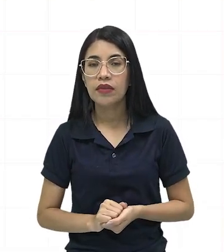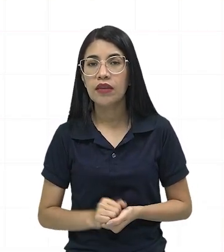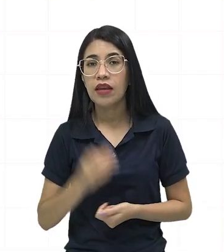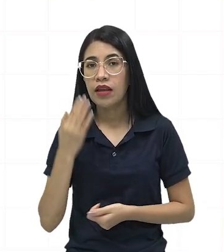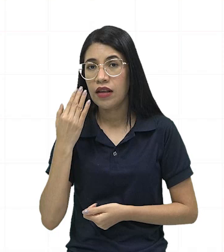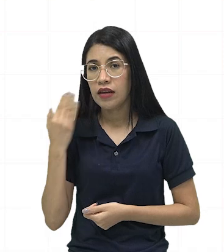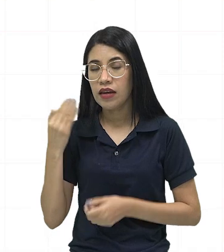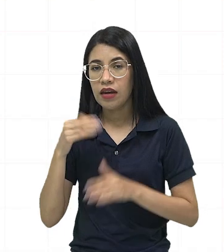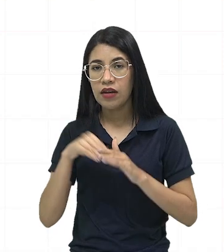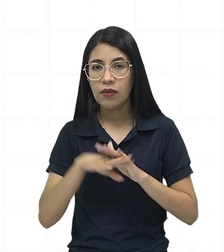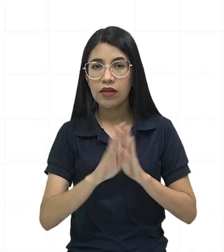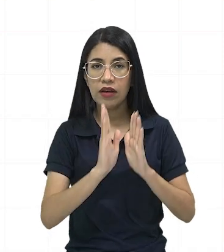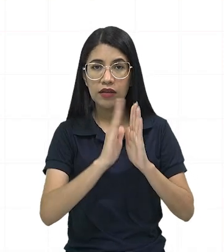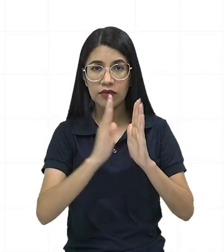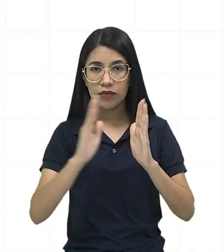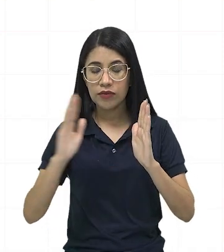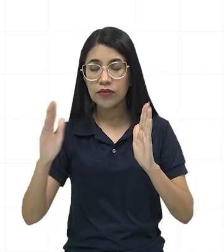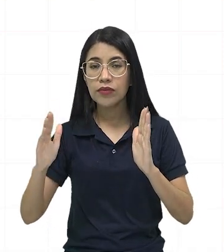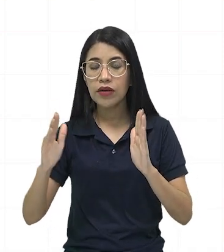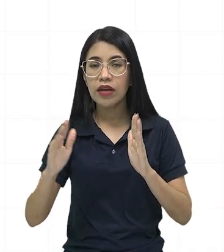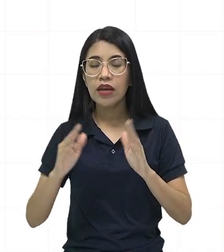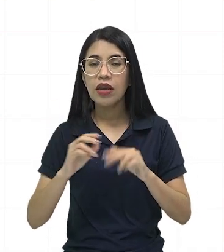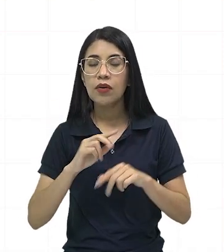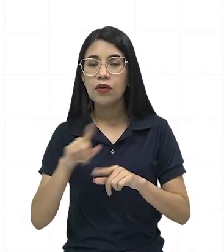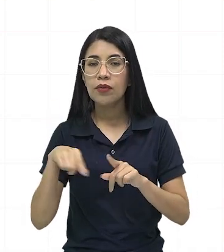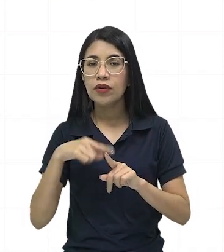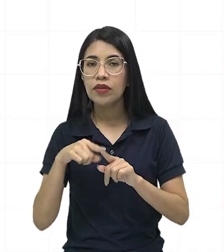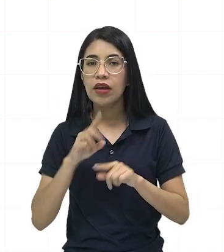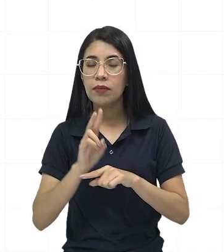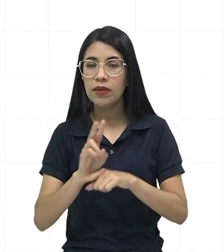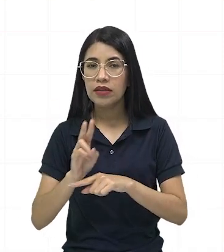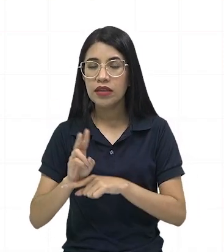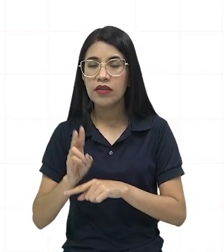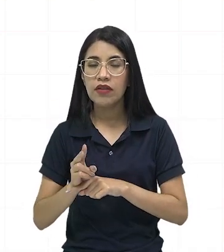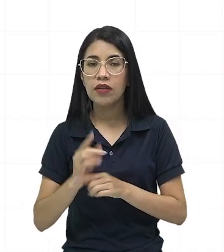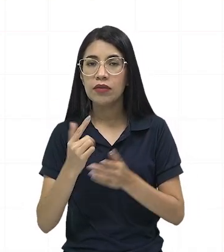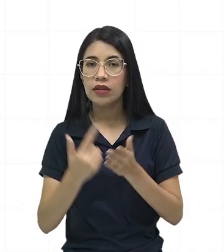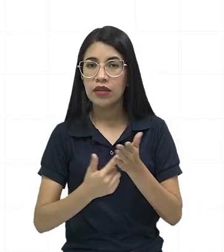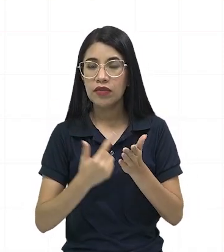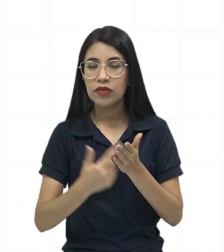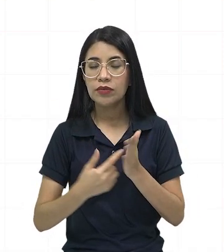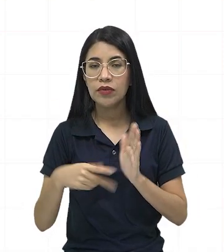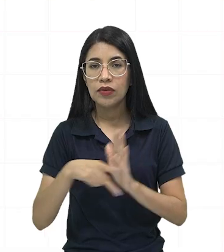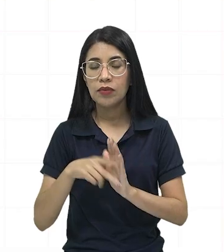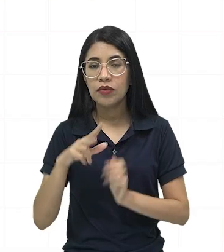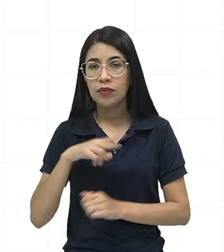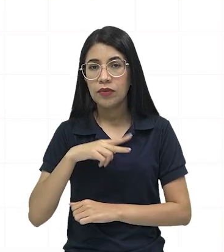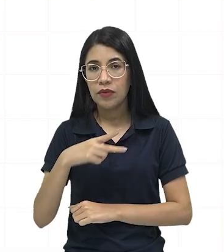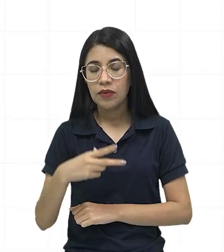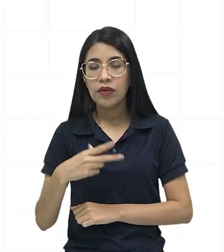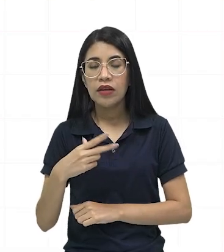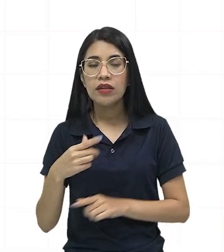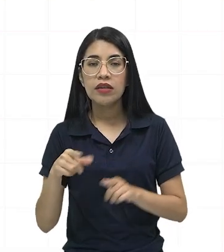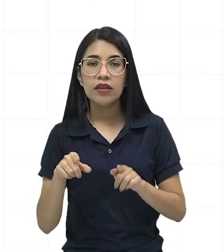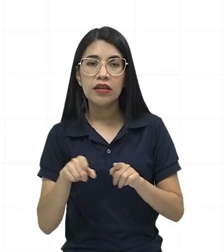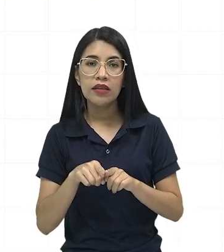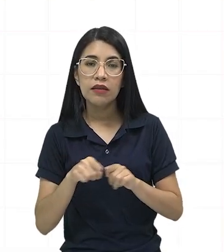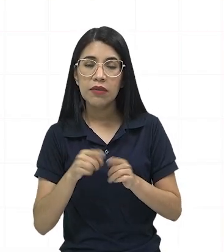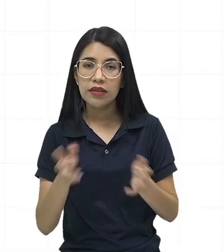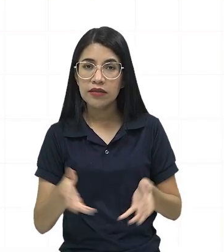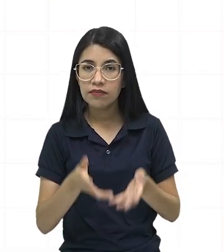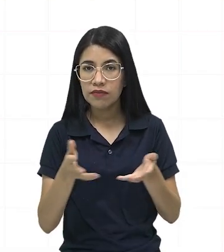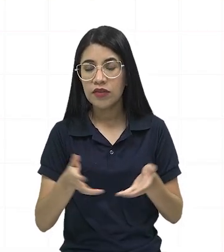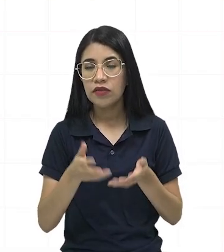ter por objetivo a preservação das obras raras em língua portuguesa, né? Além de estimular